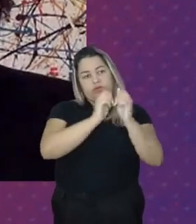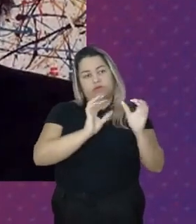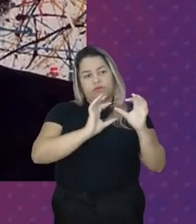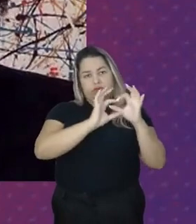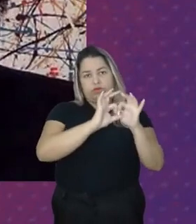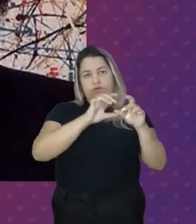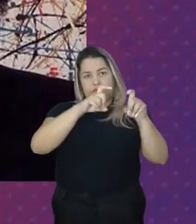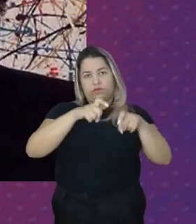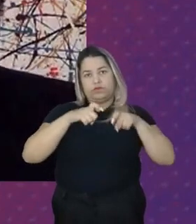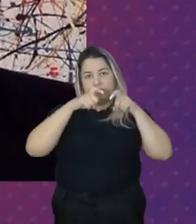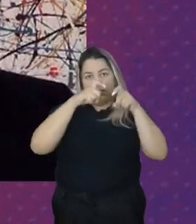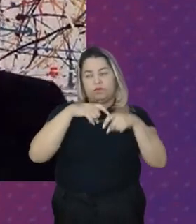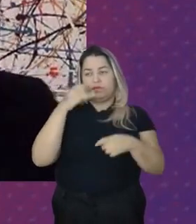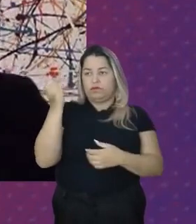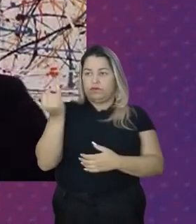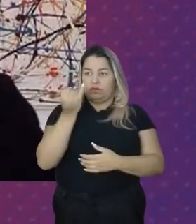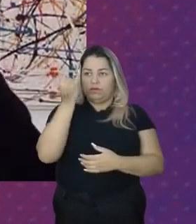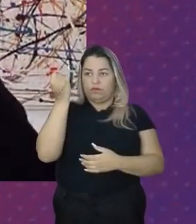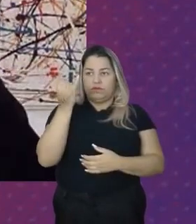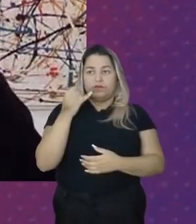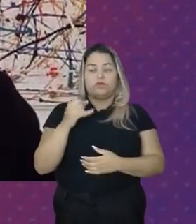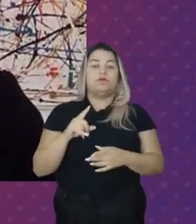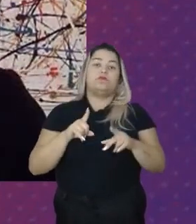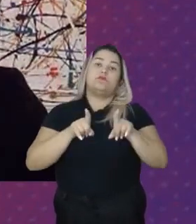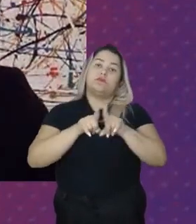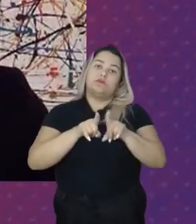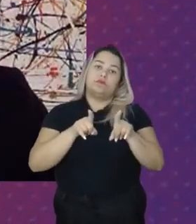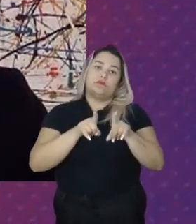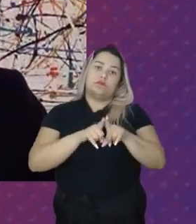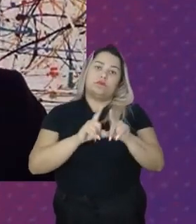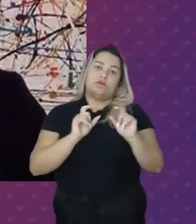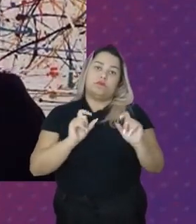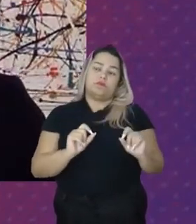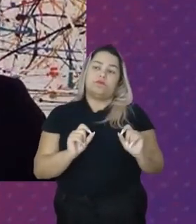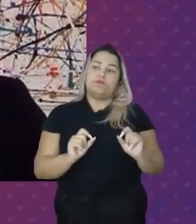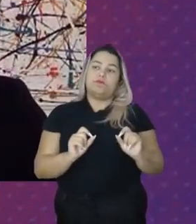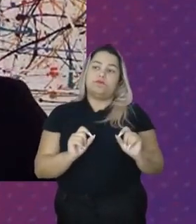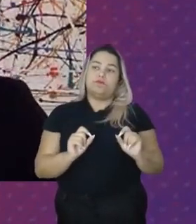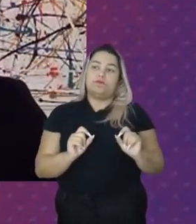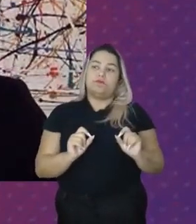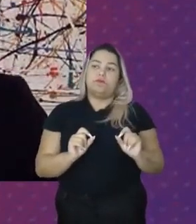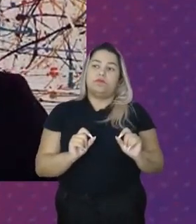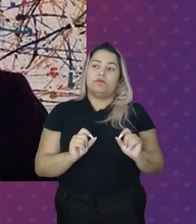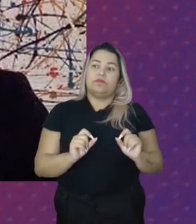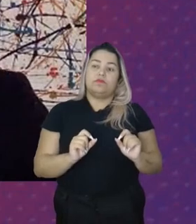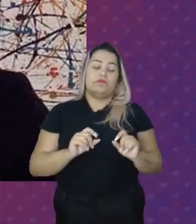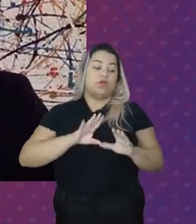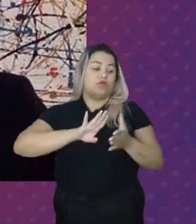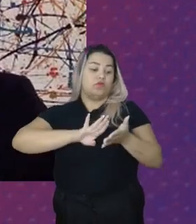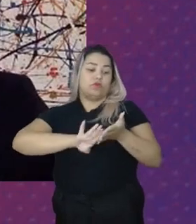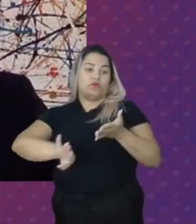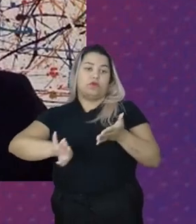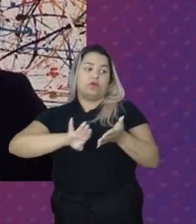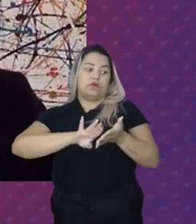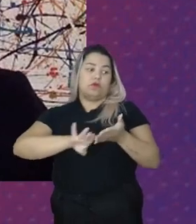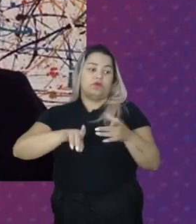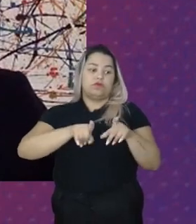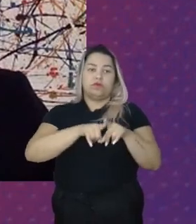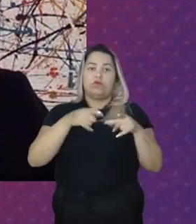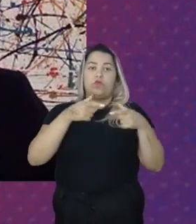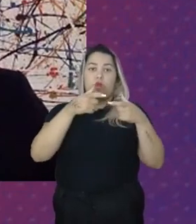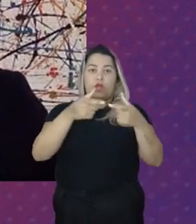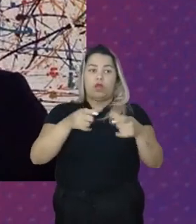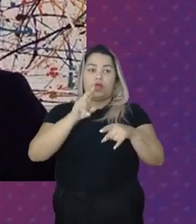trabalhadores rurais, é importante destacar, foram excetuadas, né, foram excluídas desse âmbito